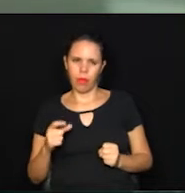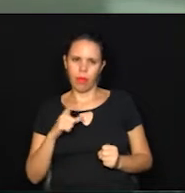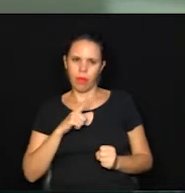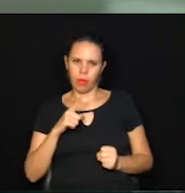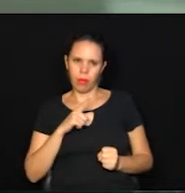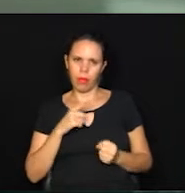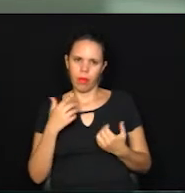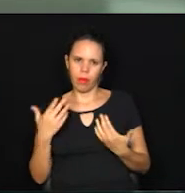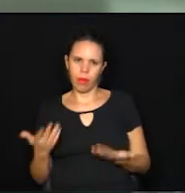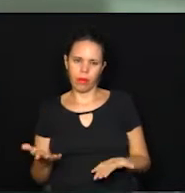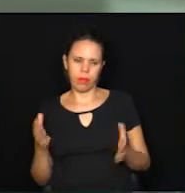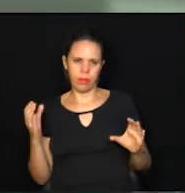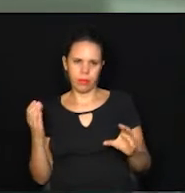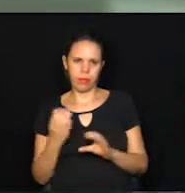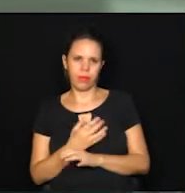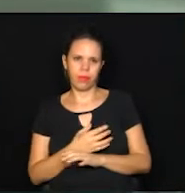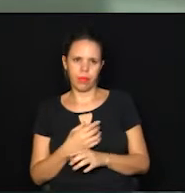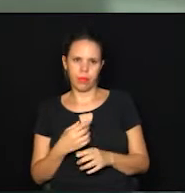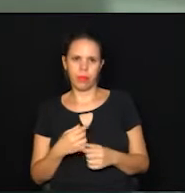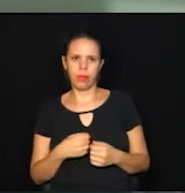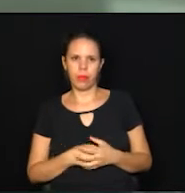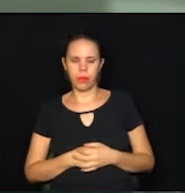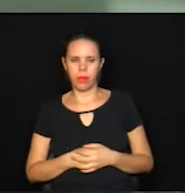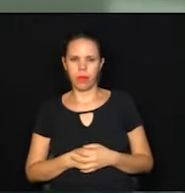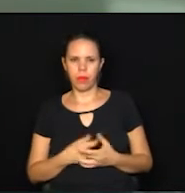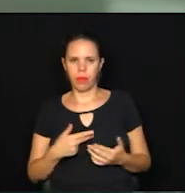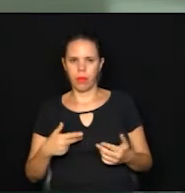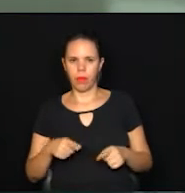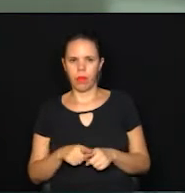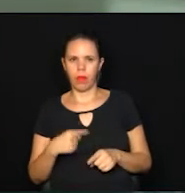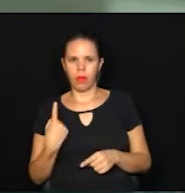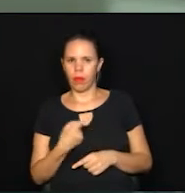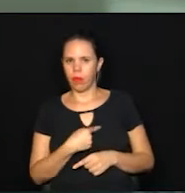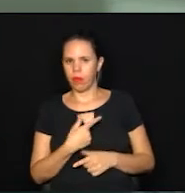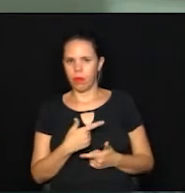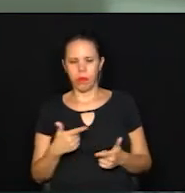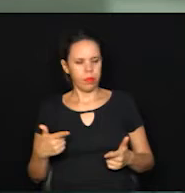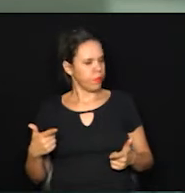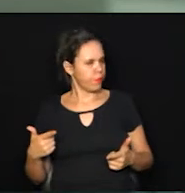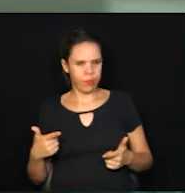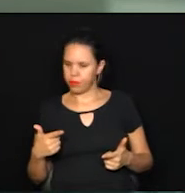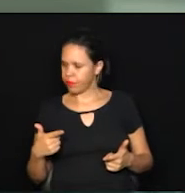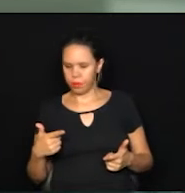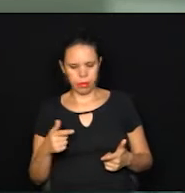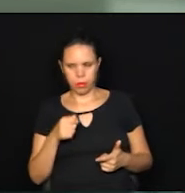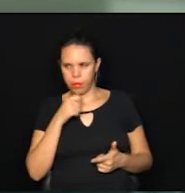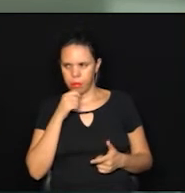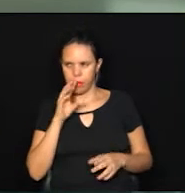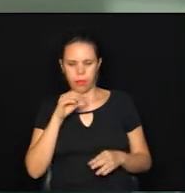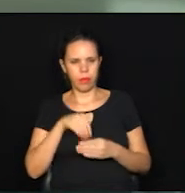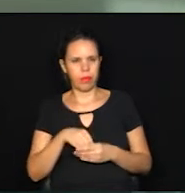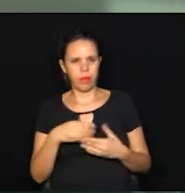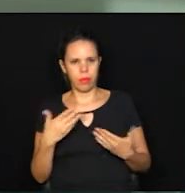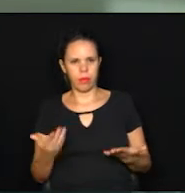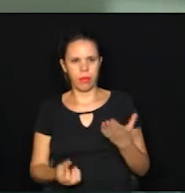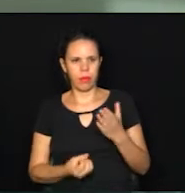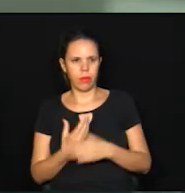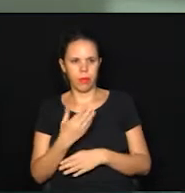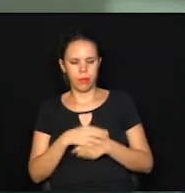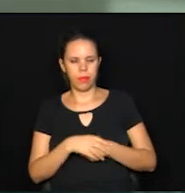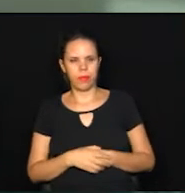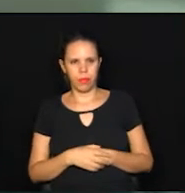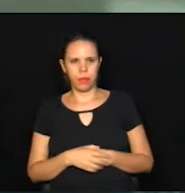algo que totalmente inesperado, algo que a gente não estava prevendo